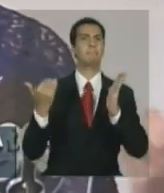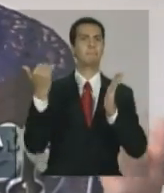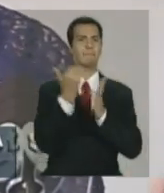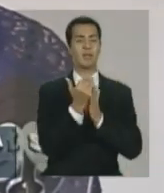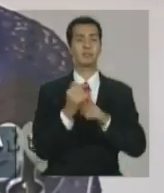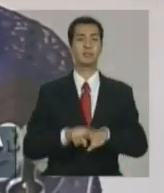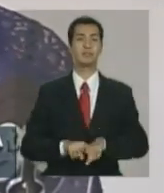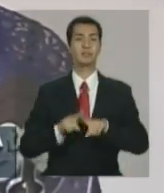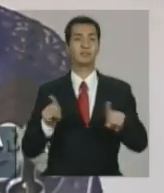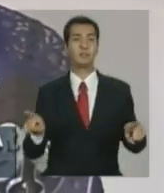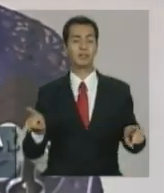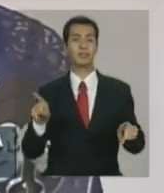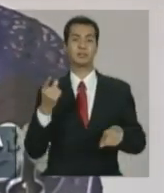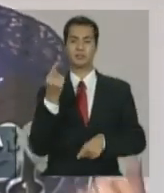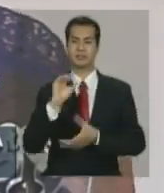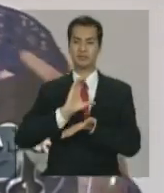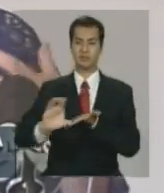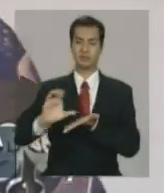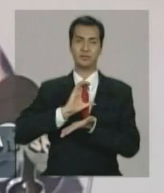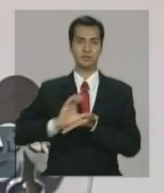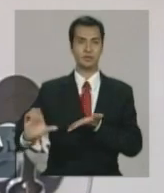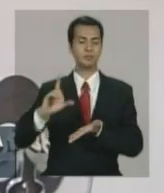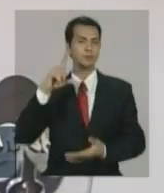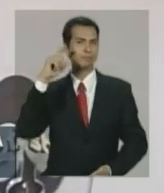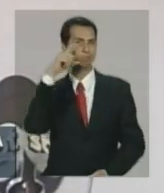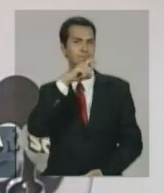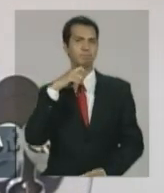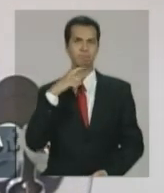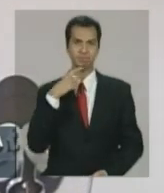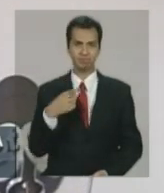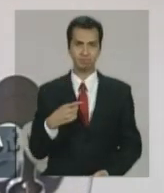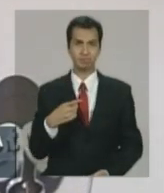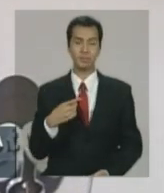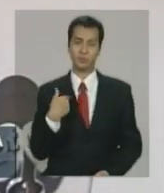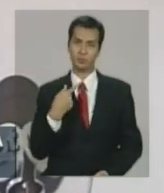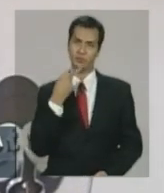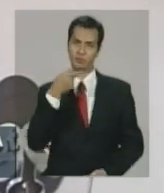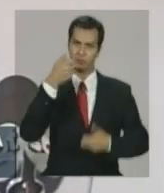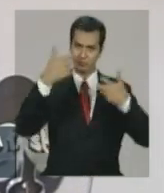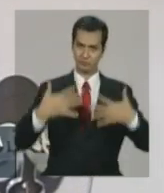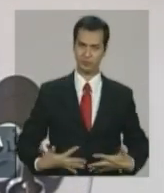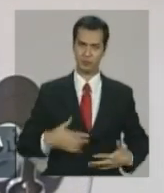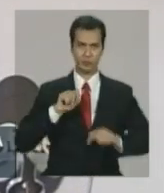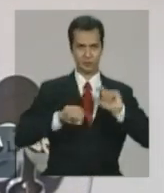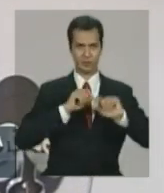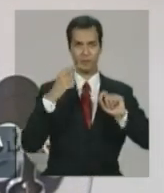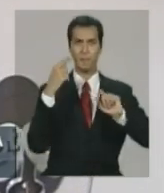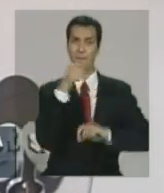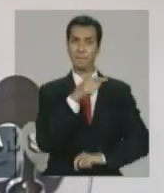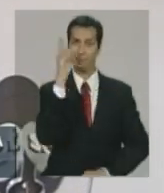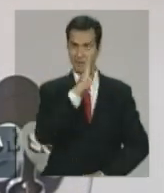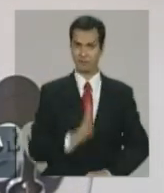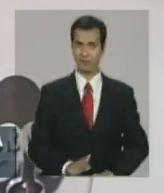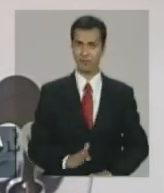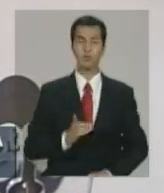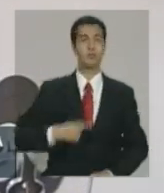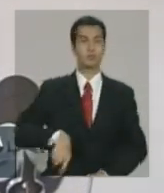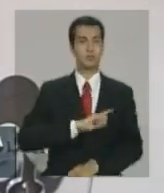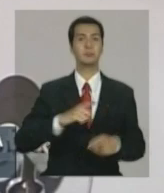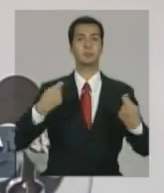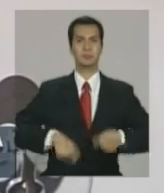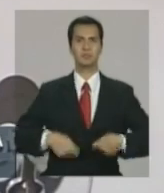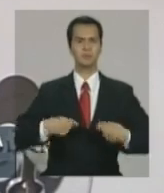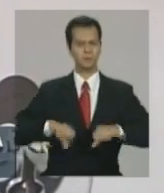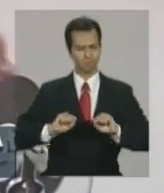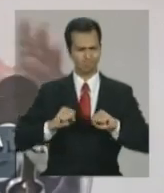para ampliar sua taxa de investimento. Aí eu estou me referindo ao Brasil. Nós temos de fazer um esforço